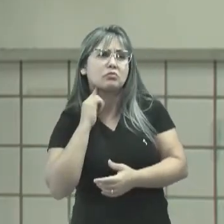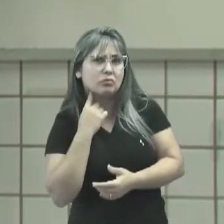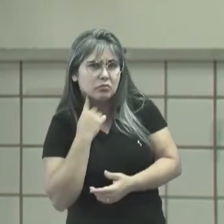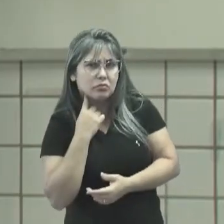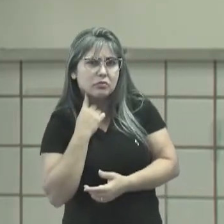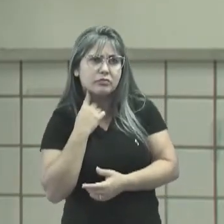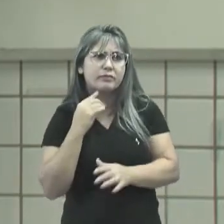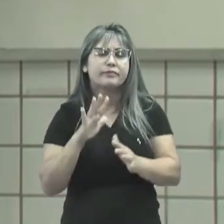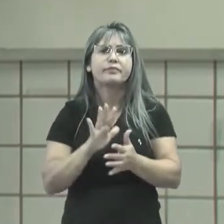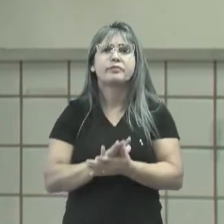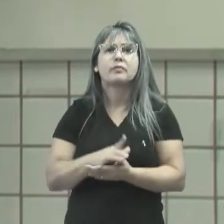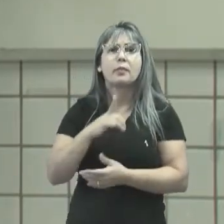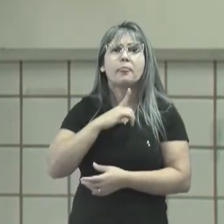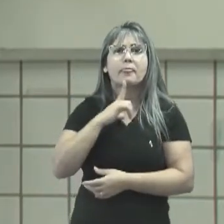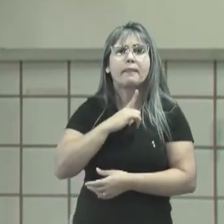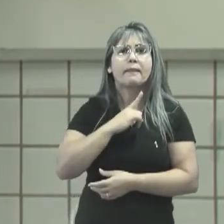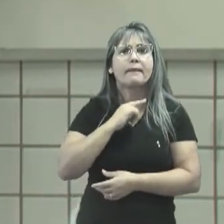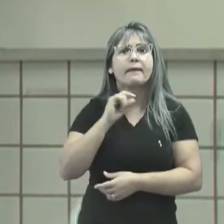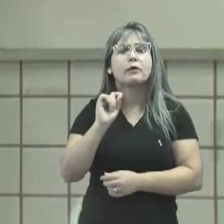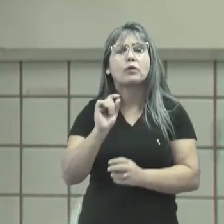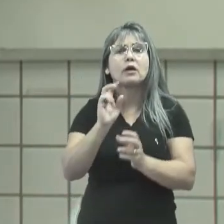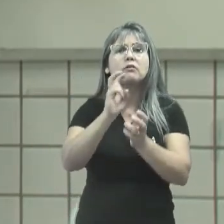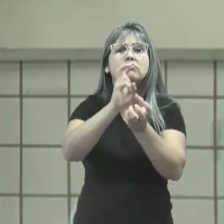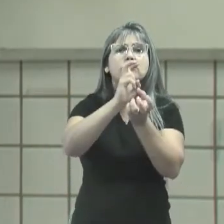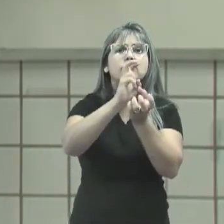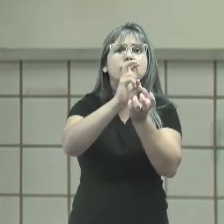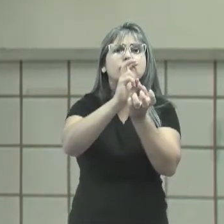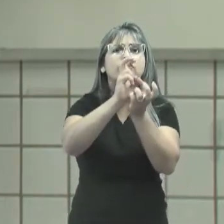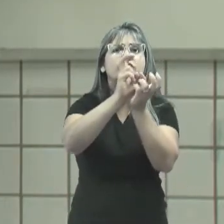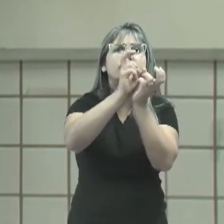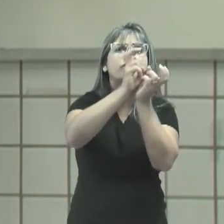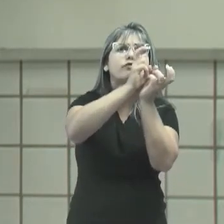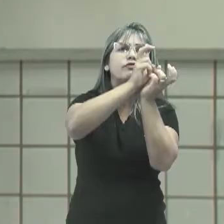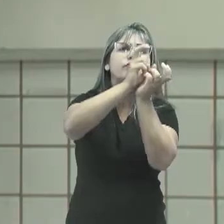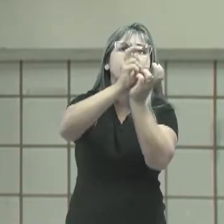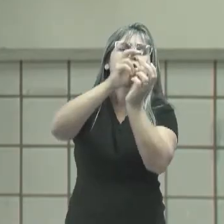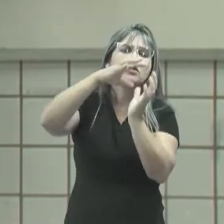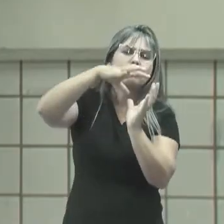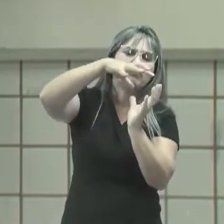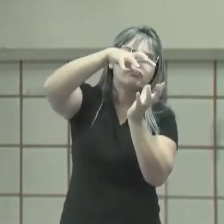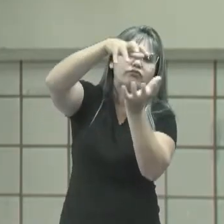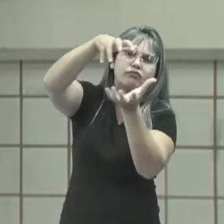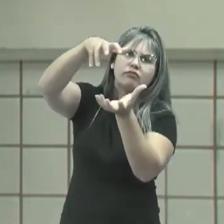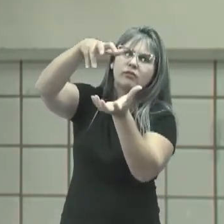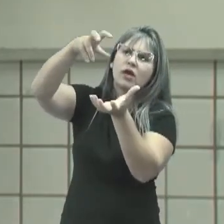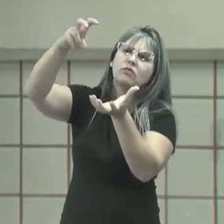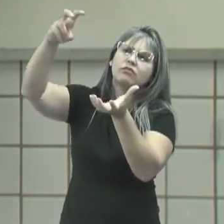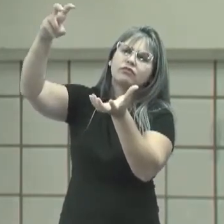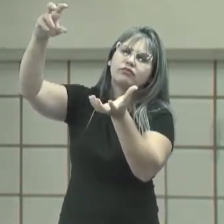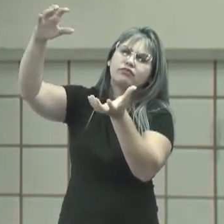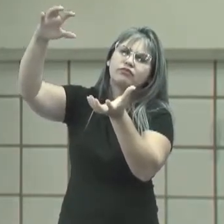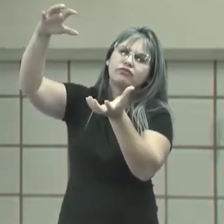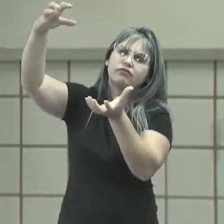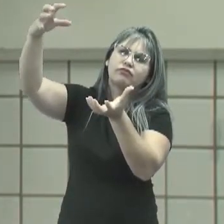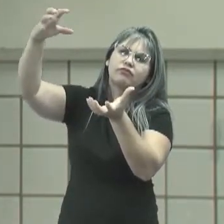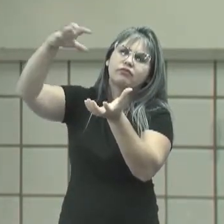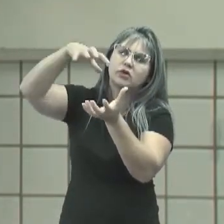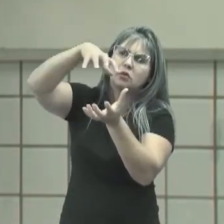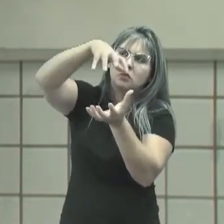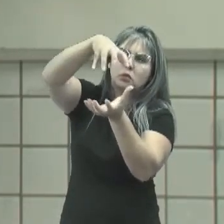no Brasil, ele é um satélite que ele traz dados muito eficazes para o INPE,